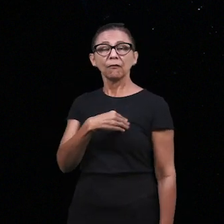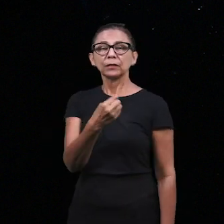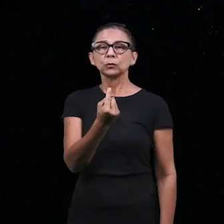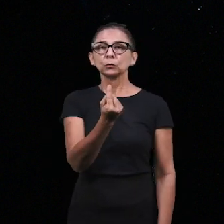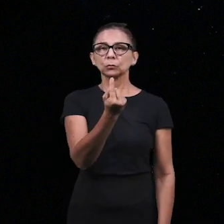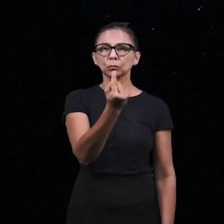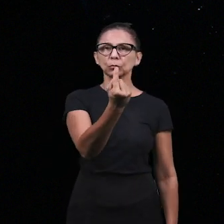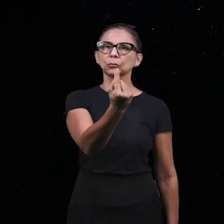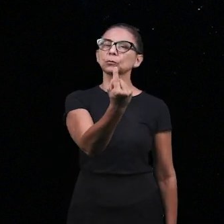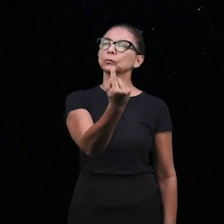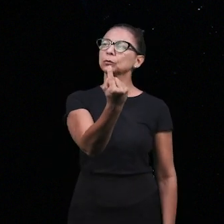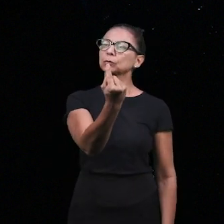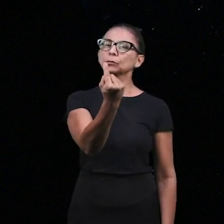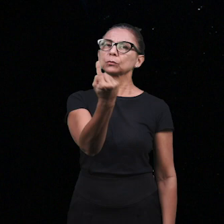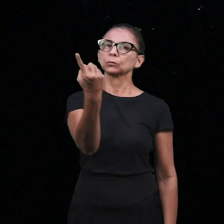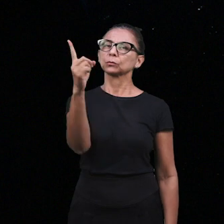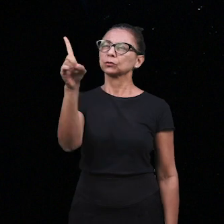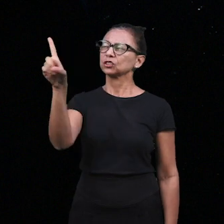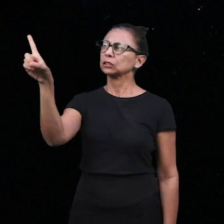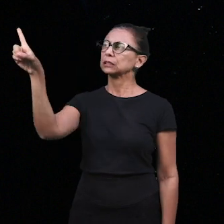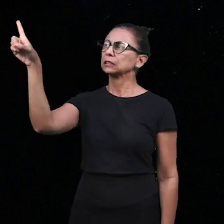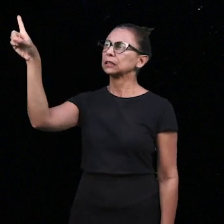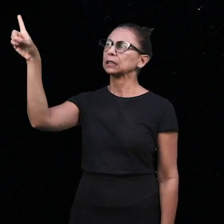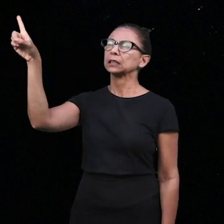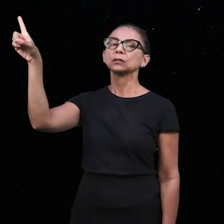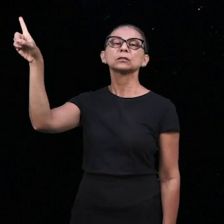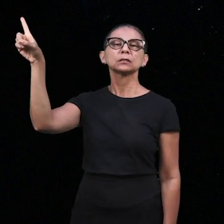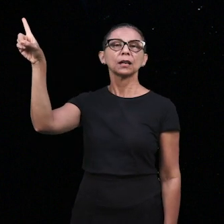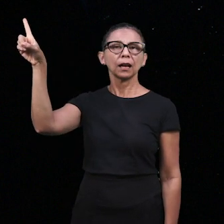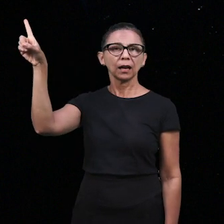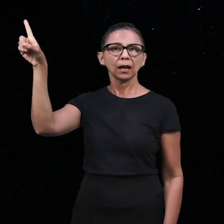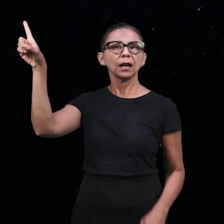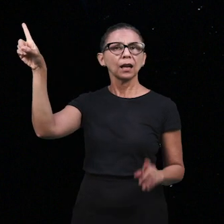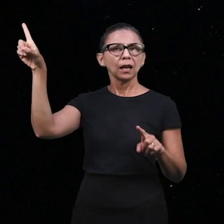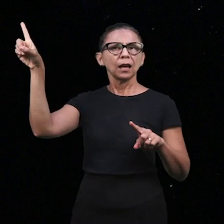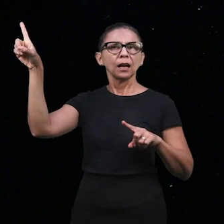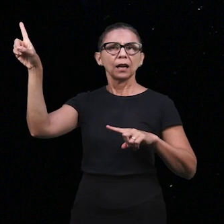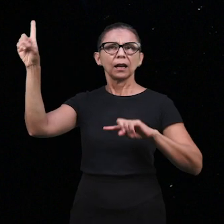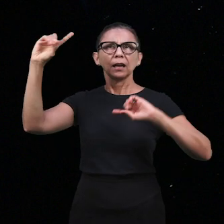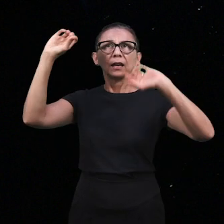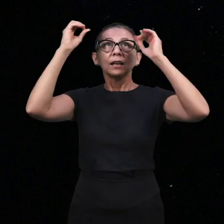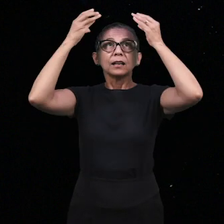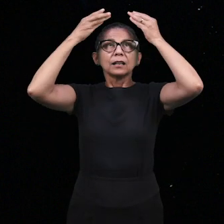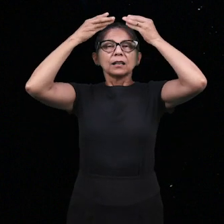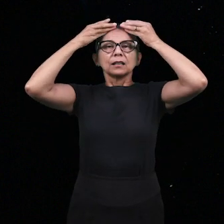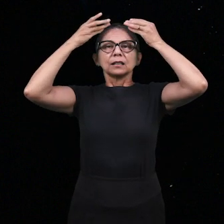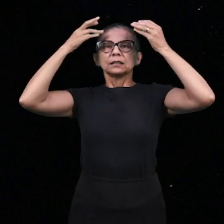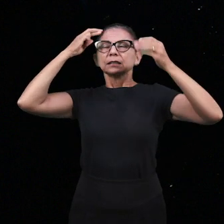unigênito Filho,